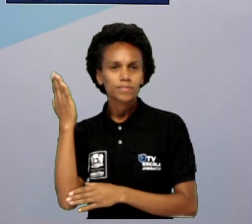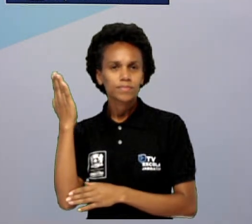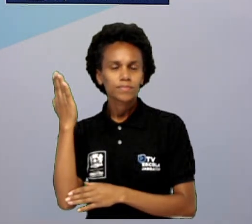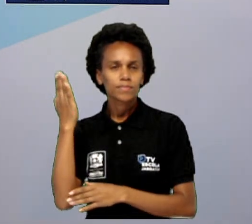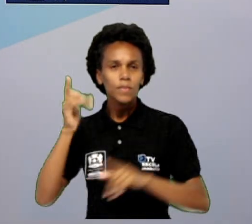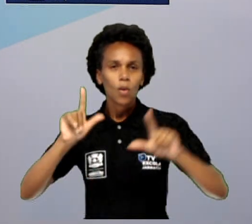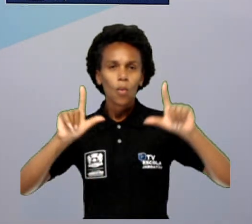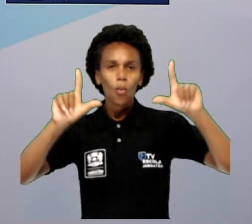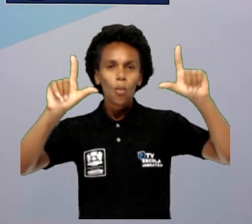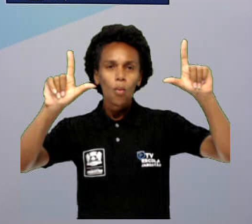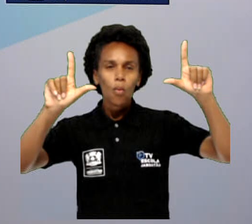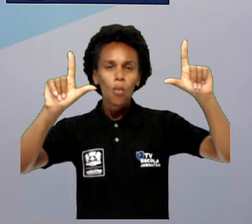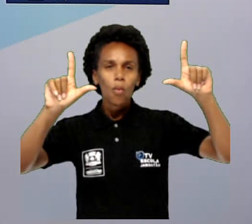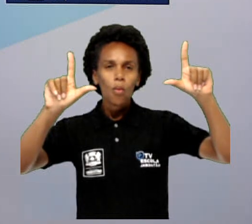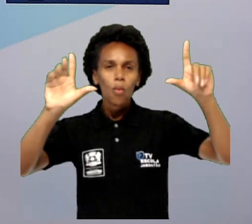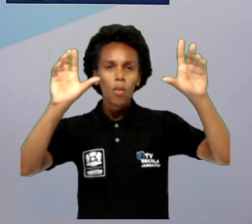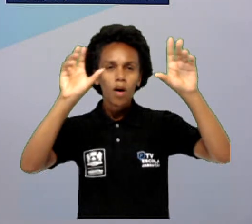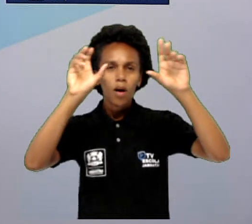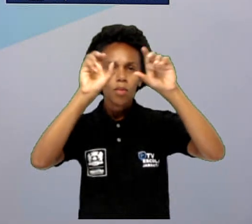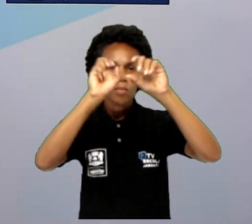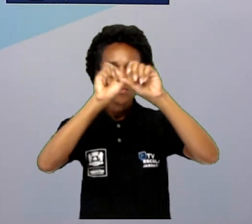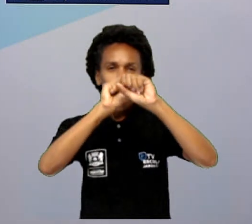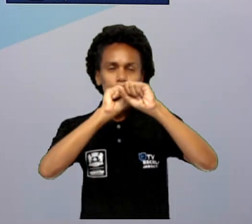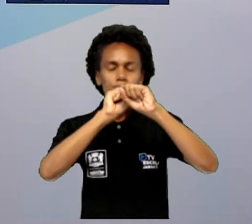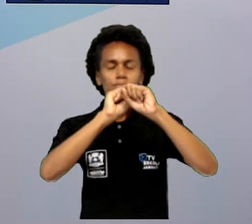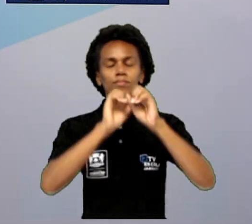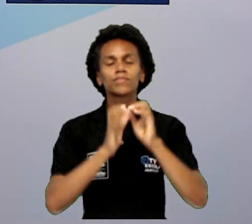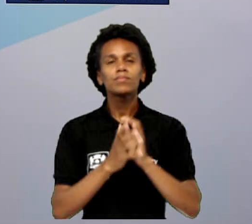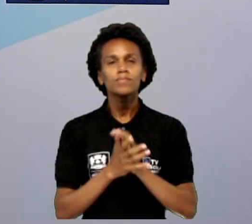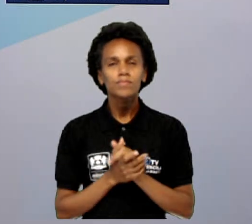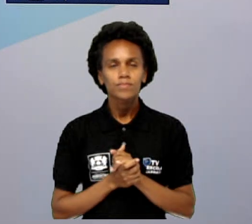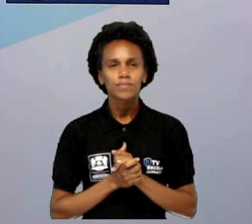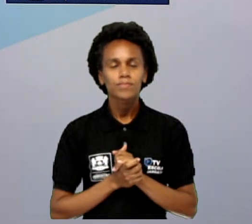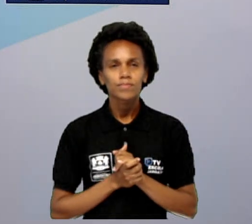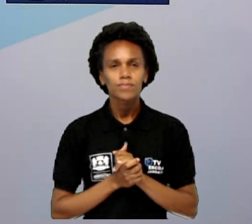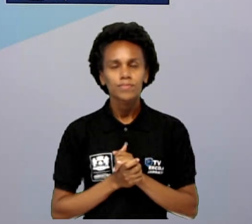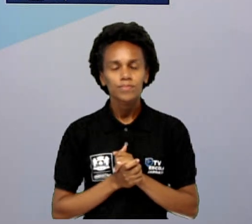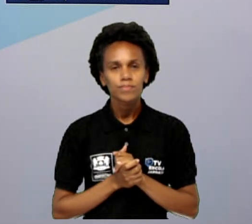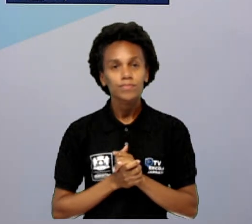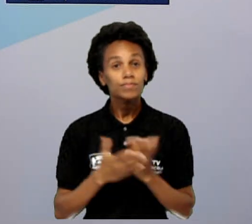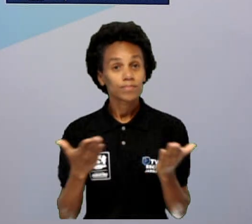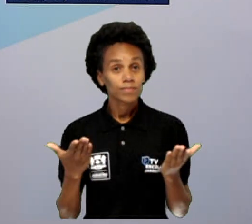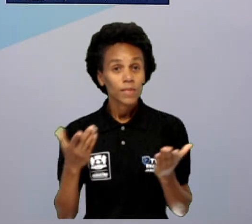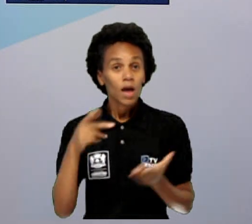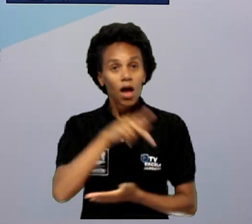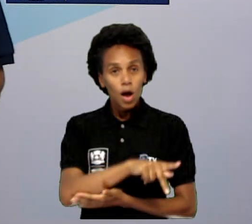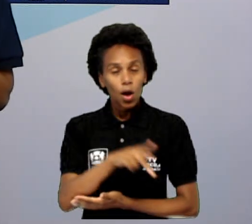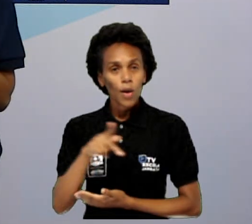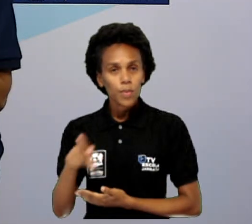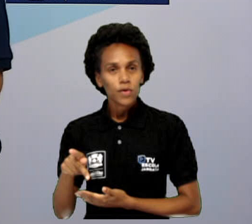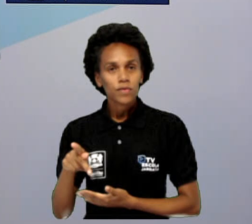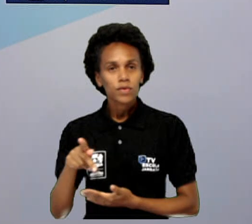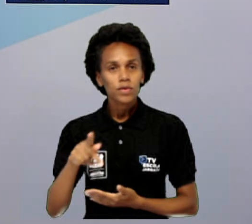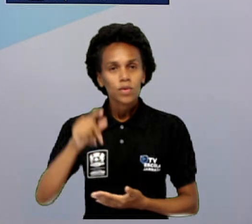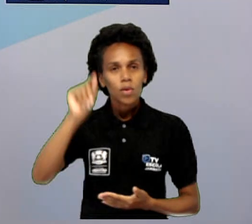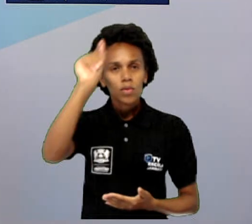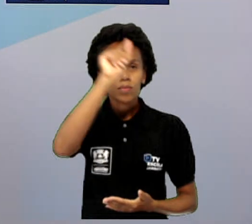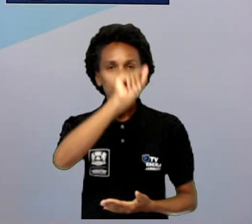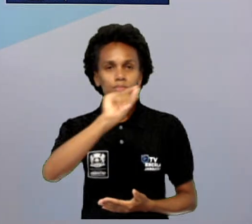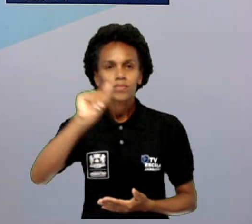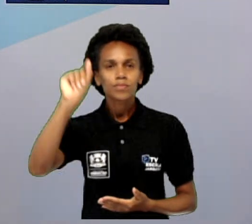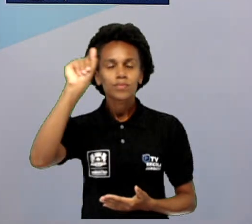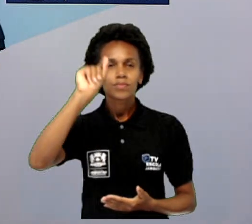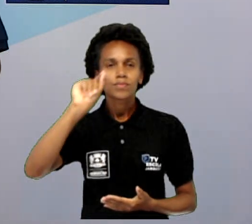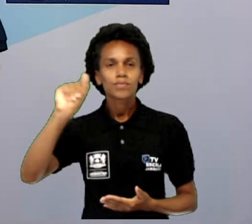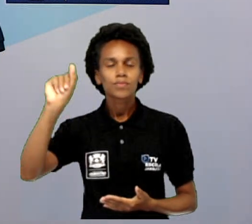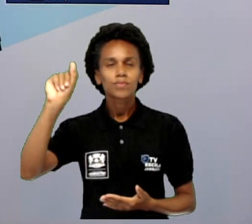quadro, gente, ele era escuro, tá? E a professora escrevia com giz. E esse giz,